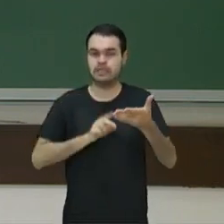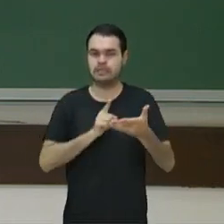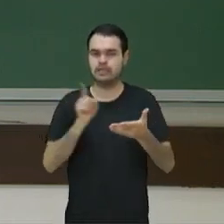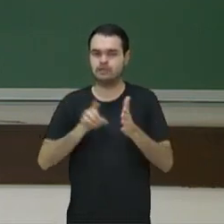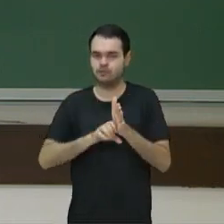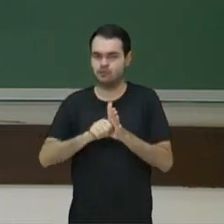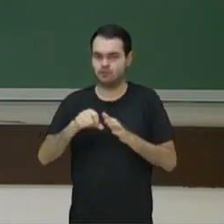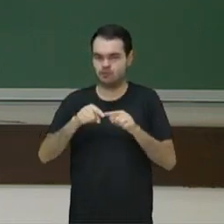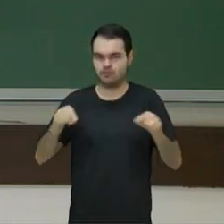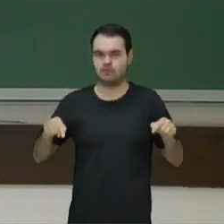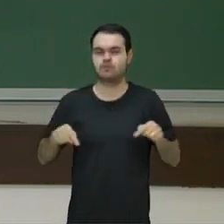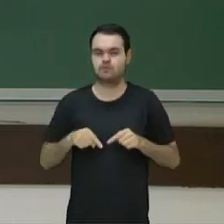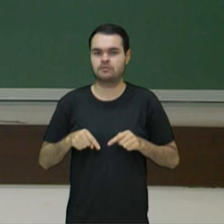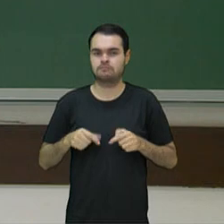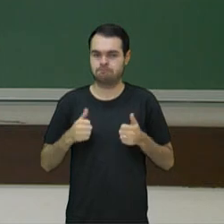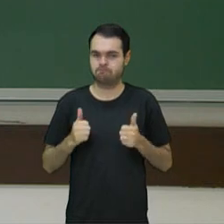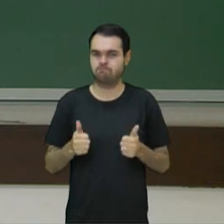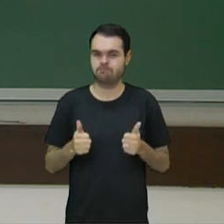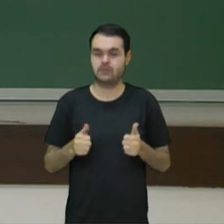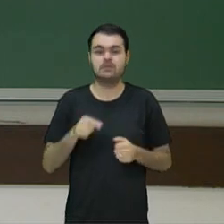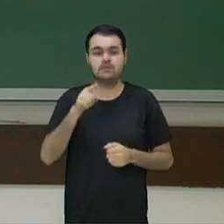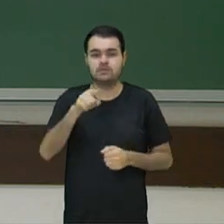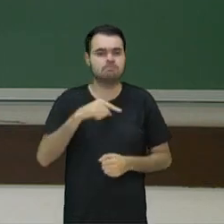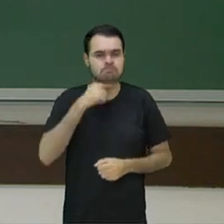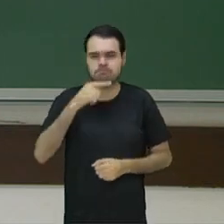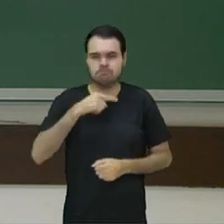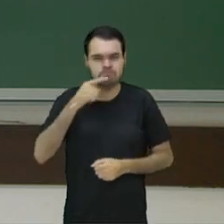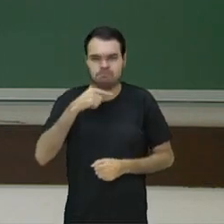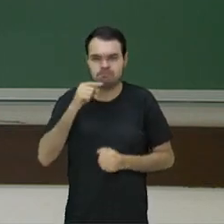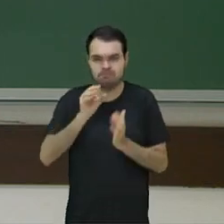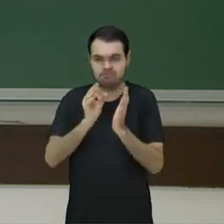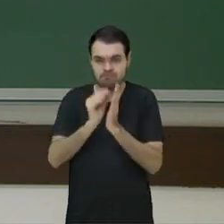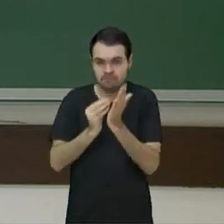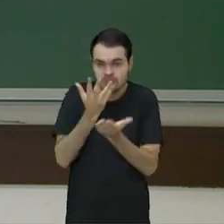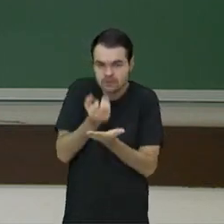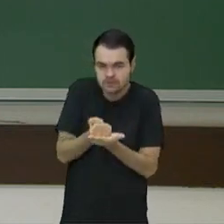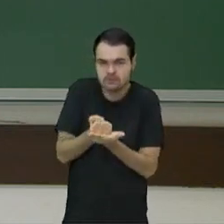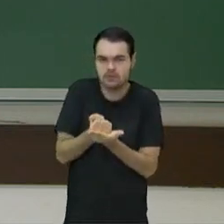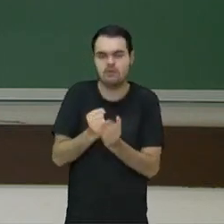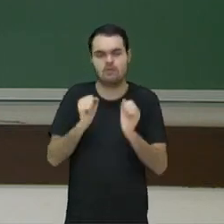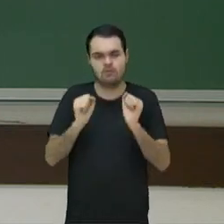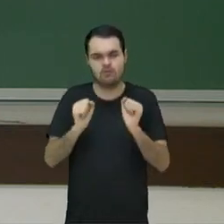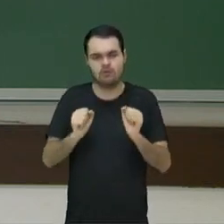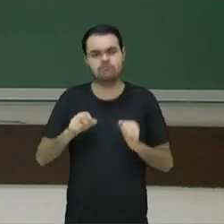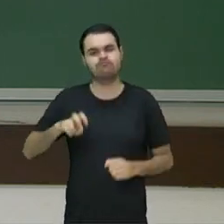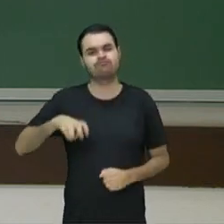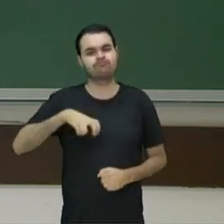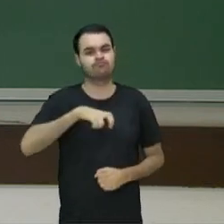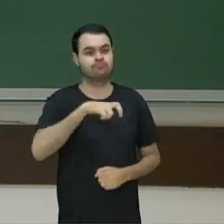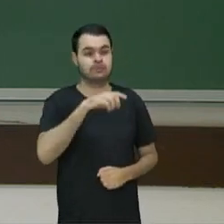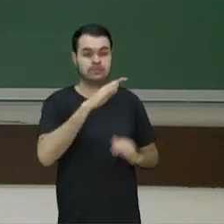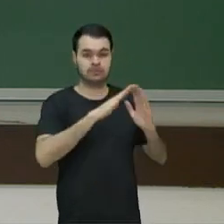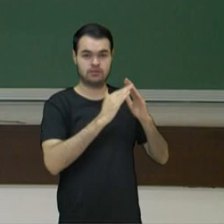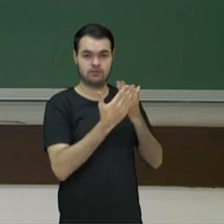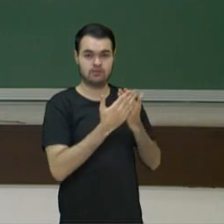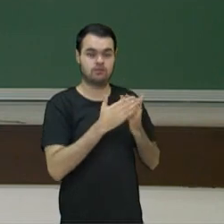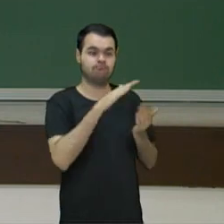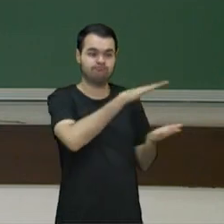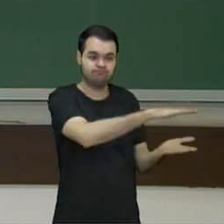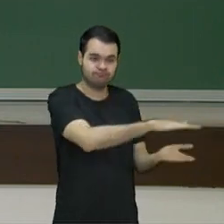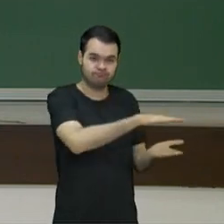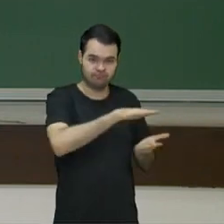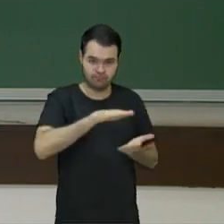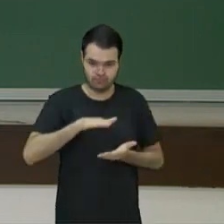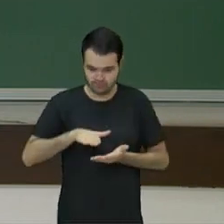Classroom. E você que não tem acesso ao aplicativo, poderá ir ao colégio, fazer a retirada